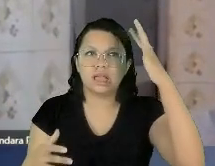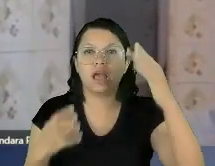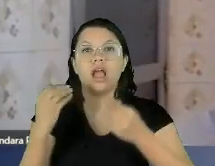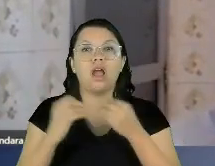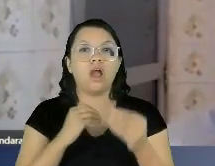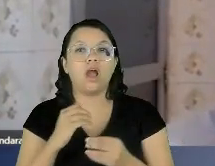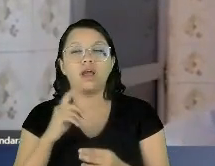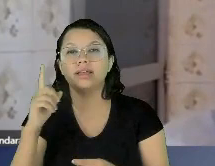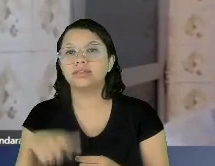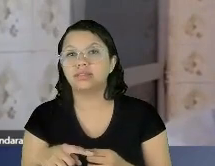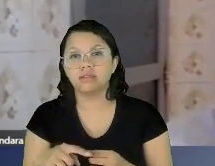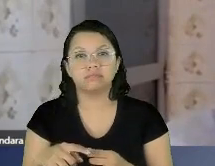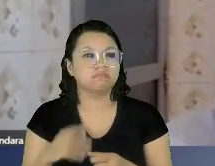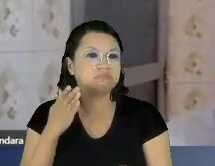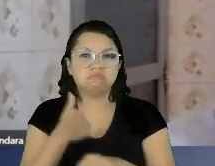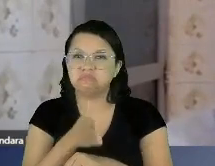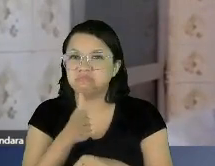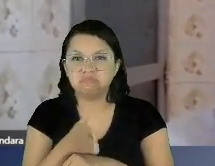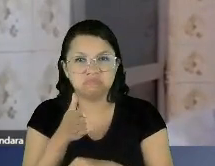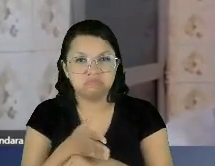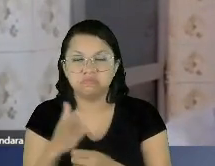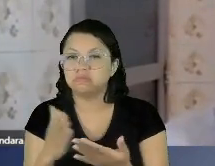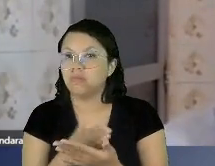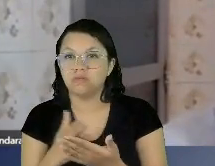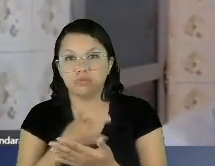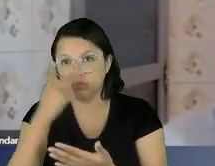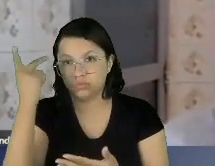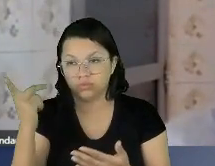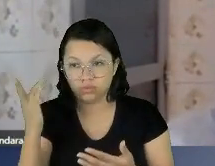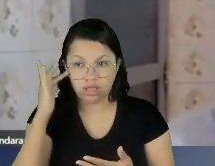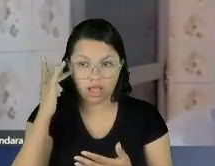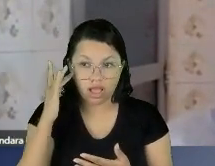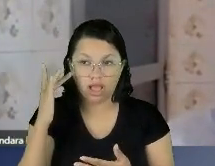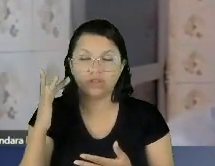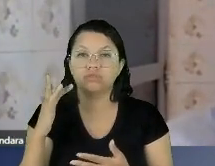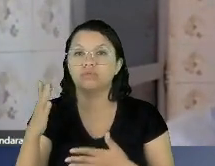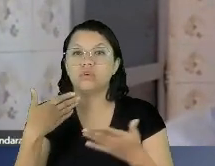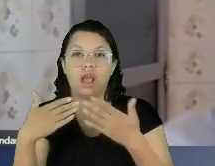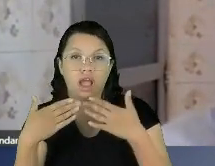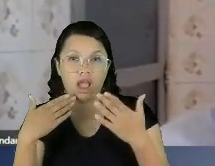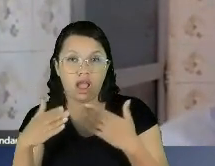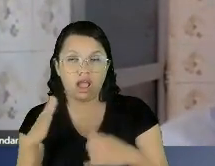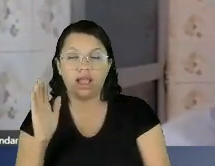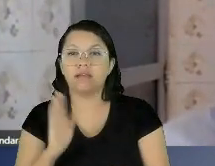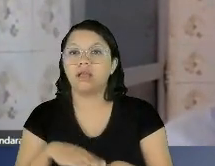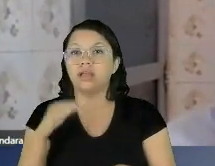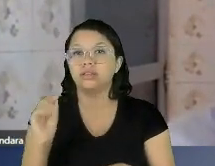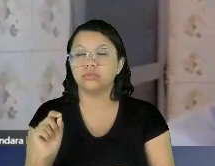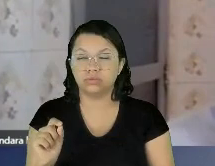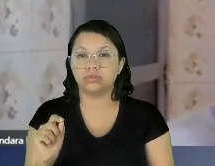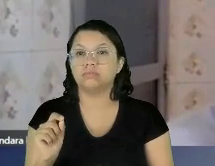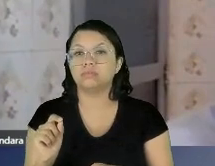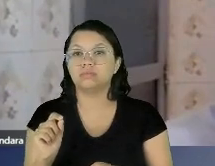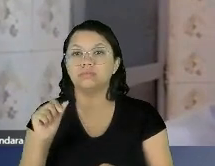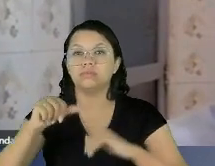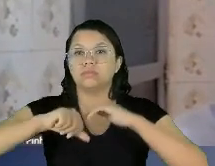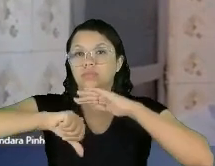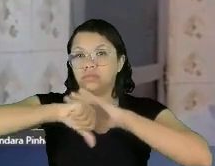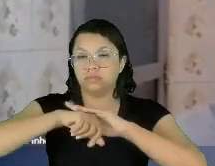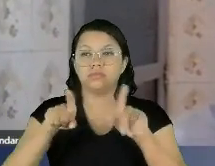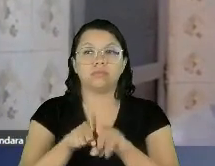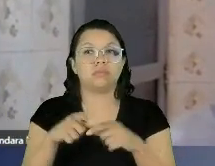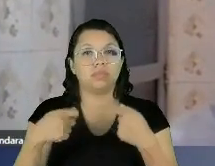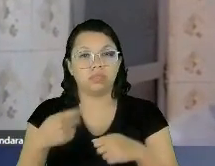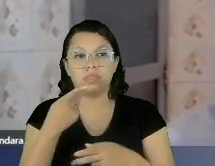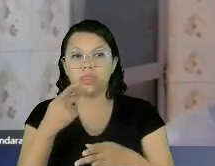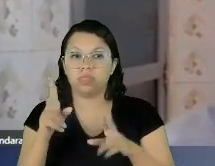as cidades são pensadas e como elas são inacessíveis para determinadas pessoas. Acho que o debate, para além da criminalização, ele